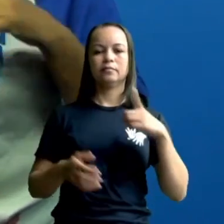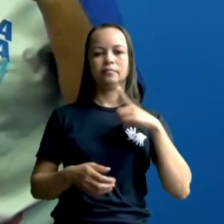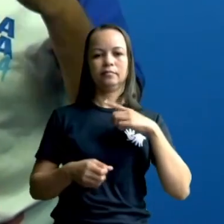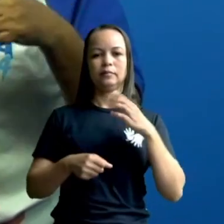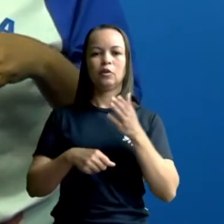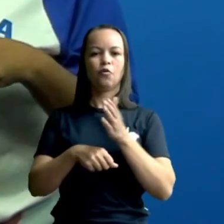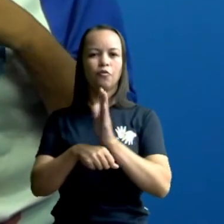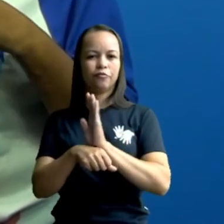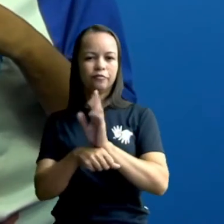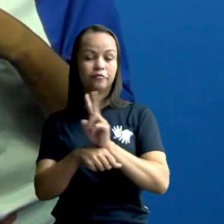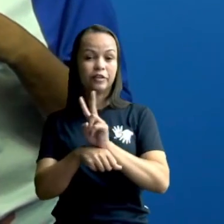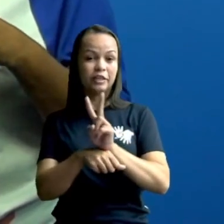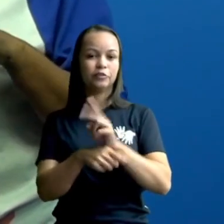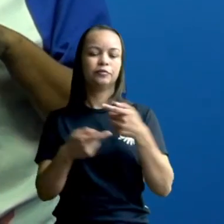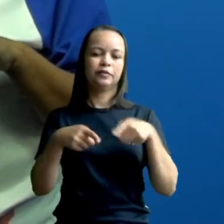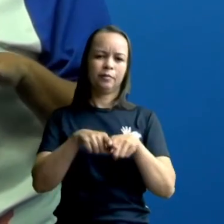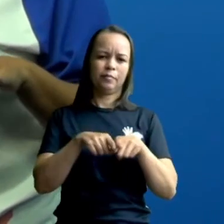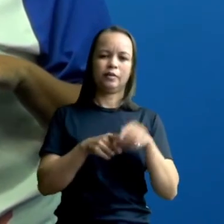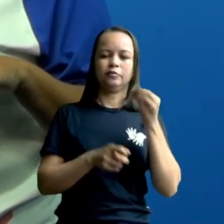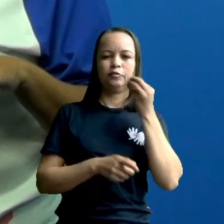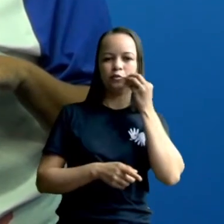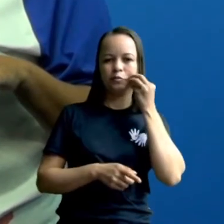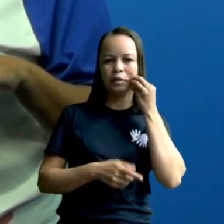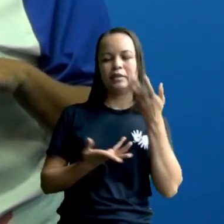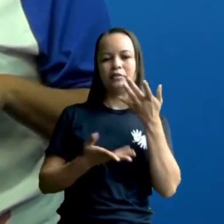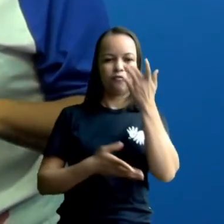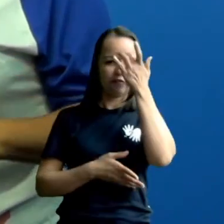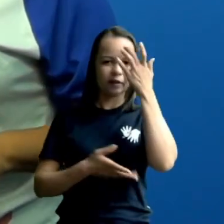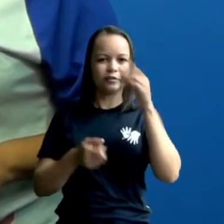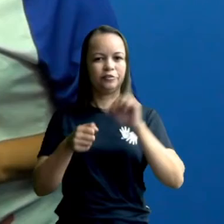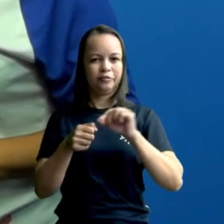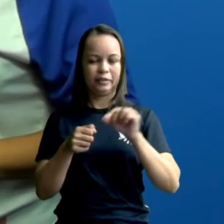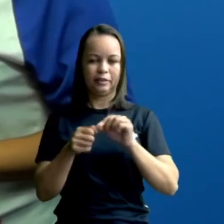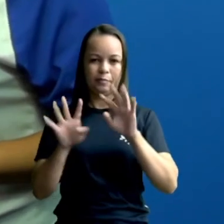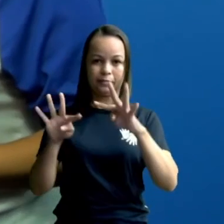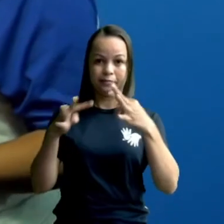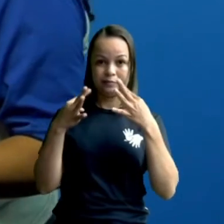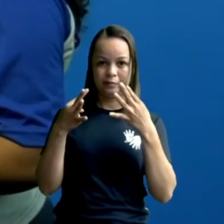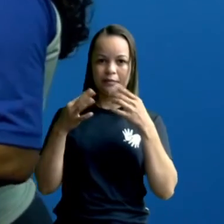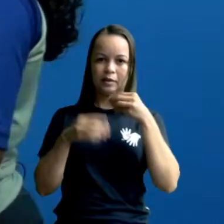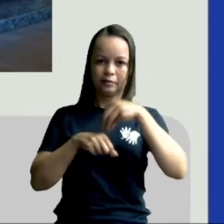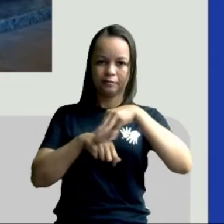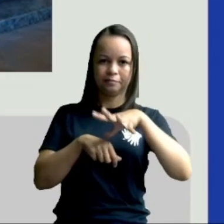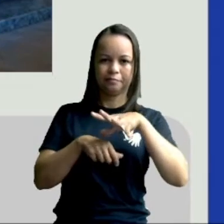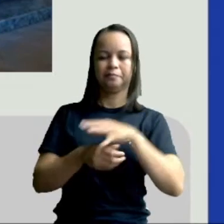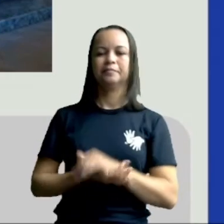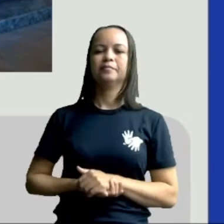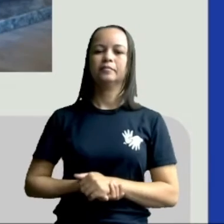certo? Tem mais algumas experiências que são fáceis de fazer. Presta atenção na dica.